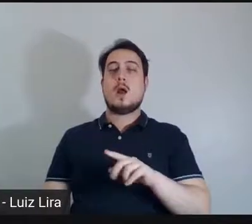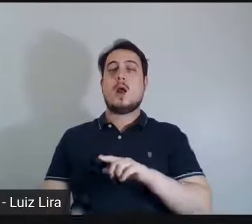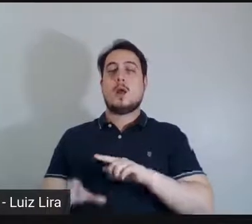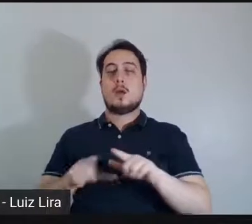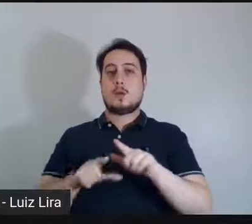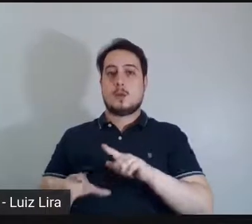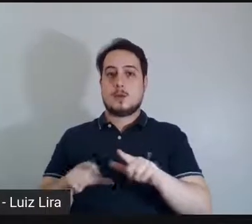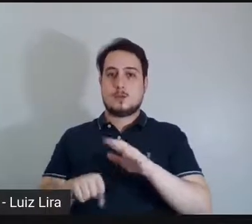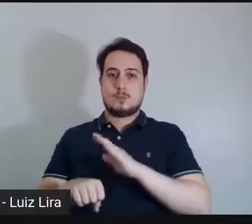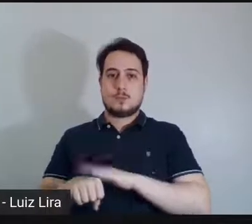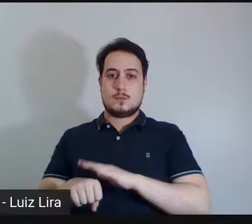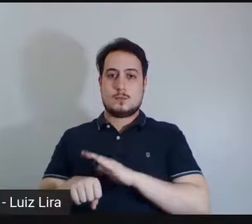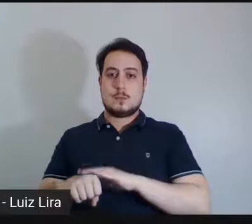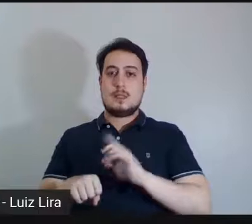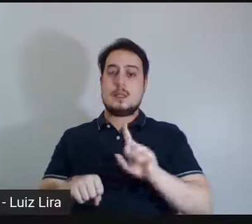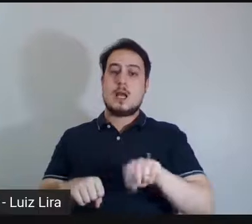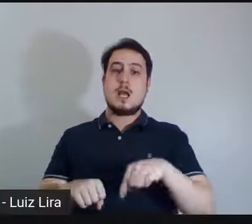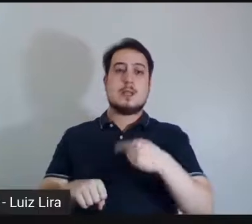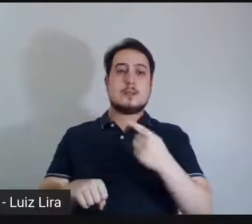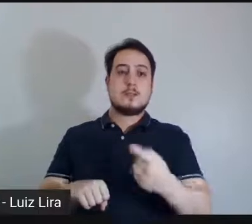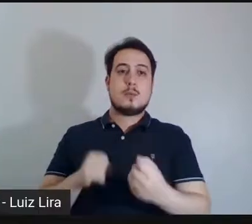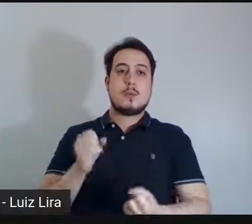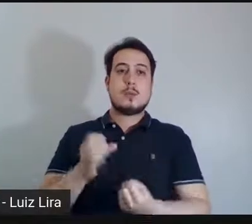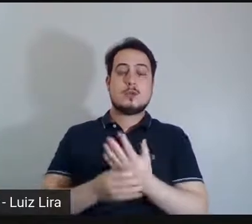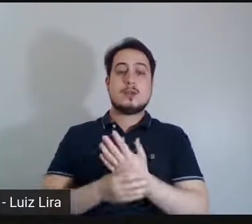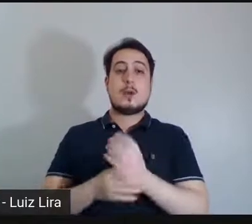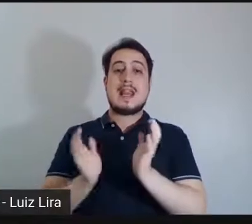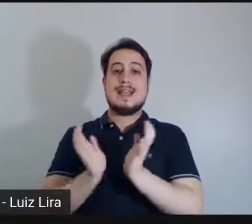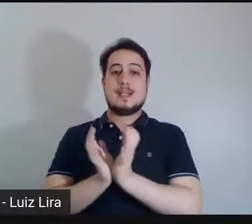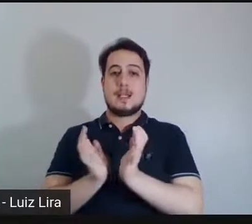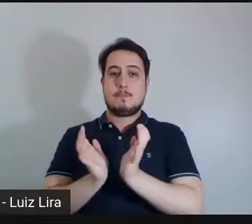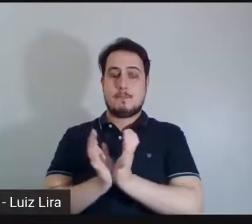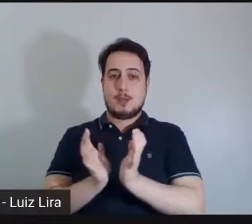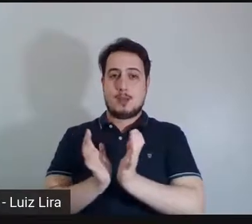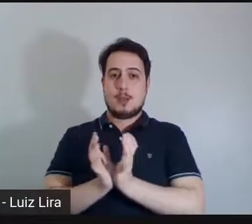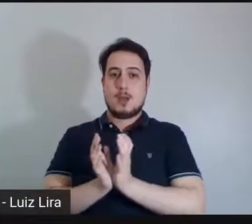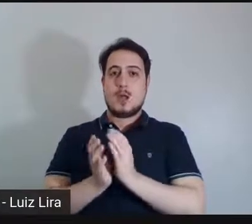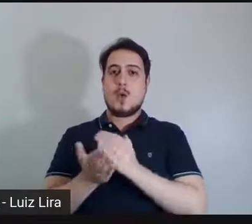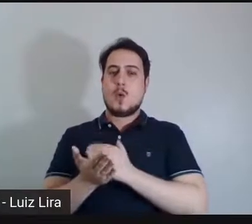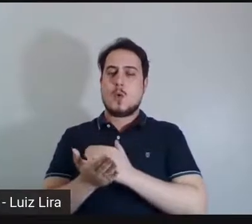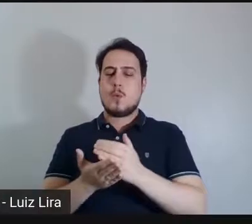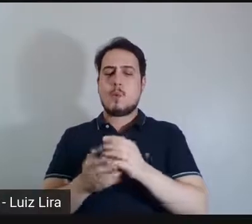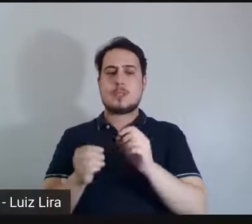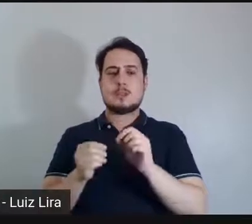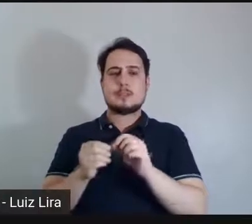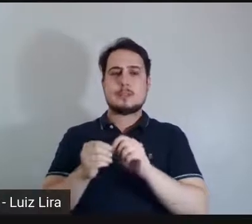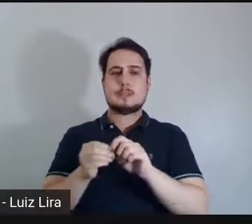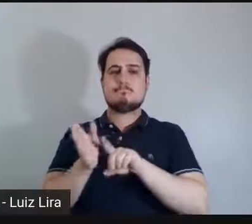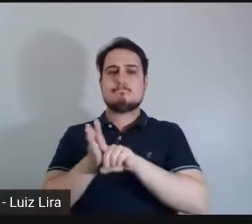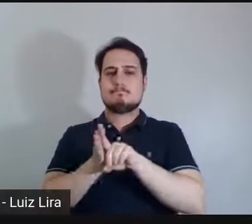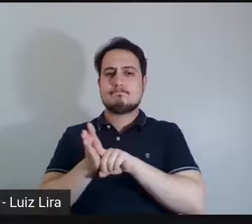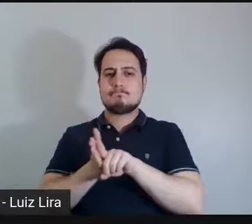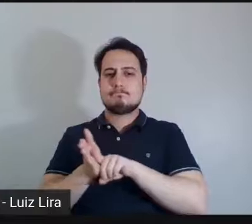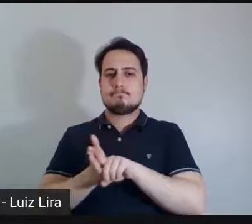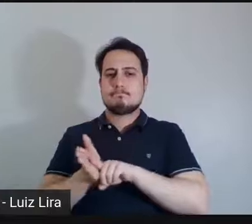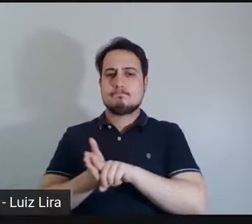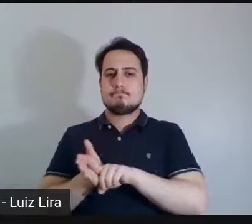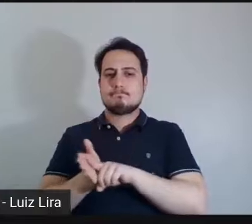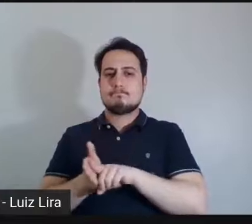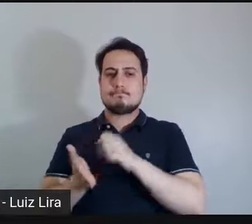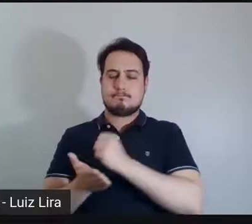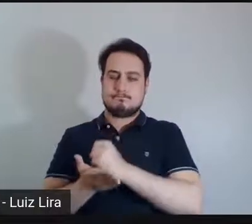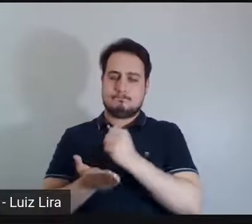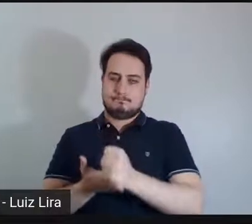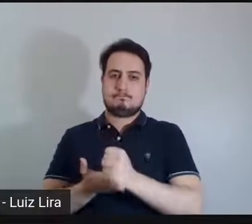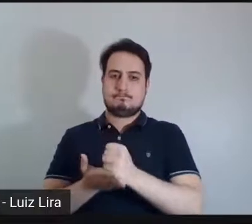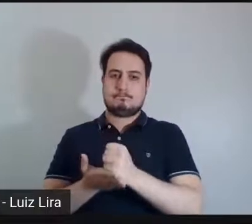momento e depois ela constituiu uma equipe, né, que começou a fazer a análise das contratações.